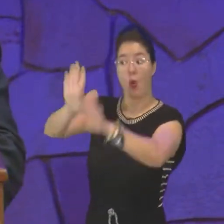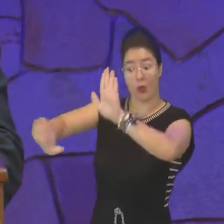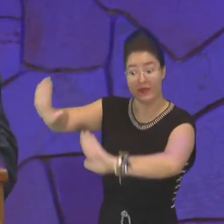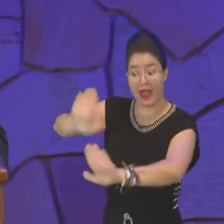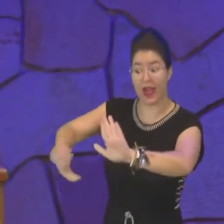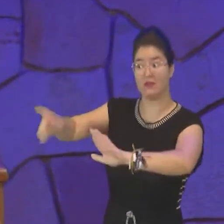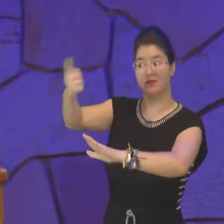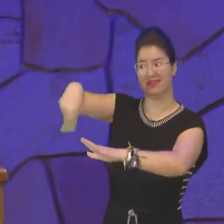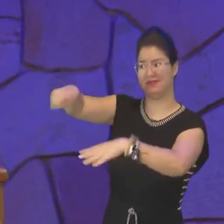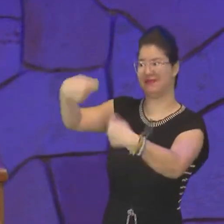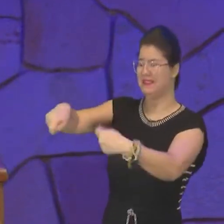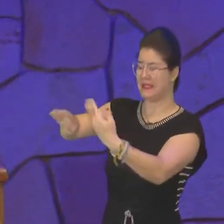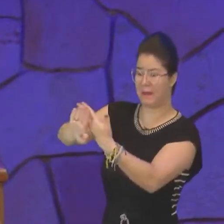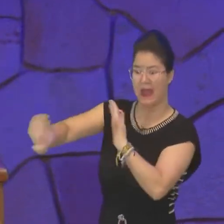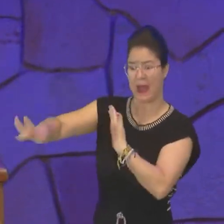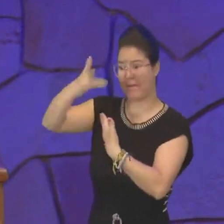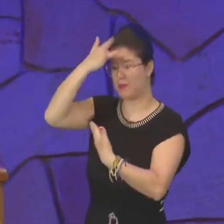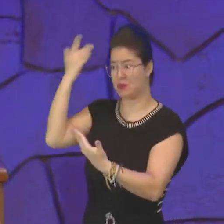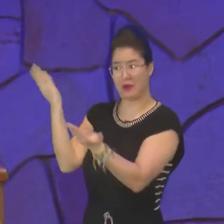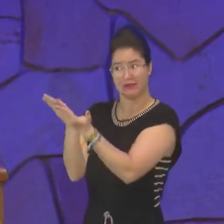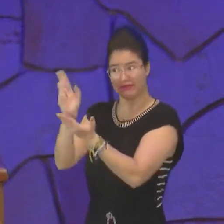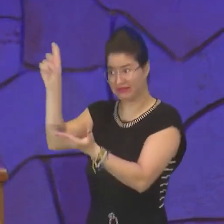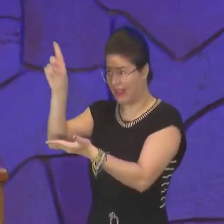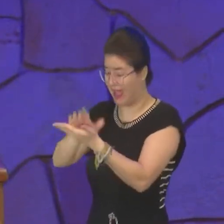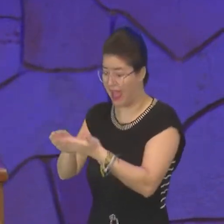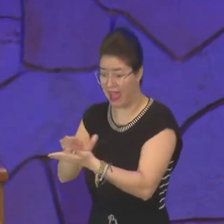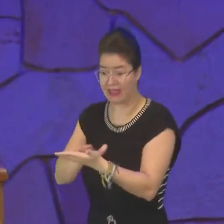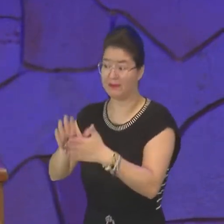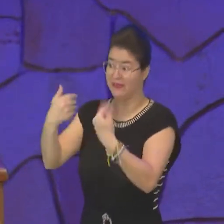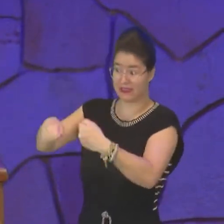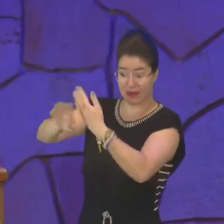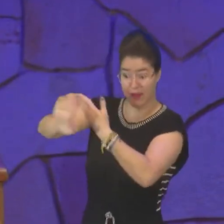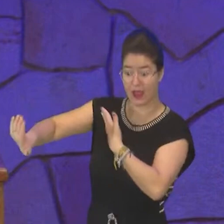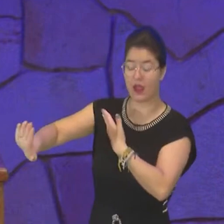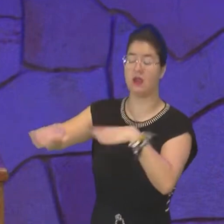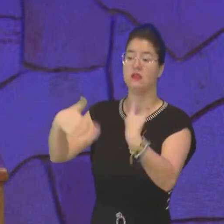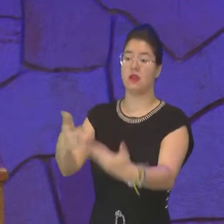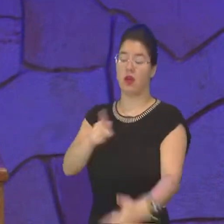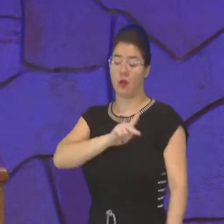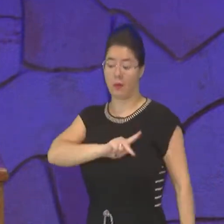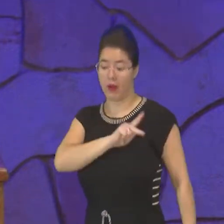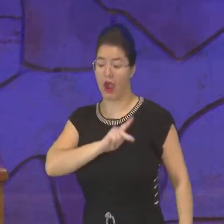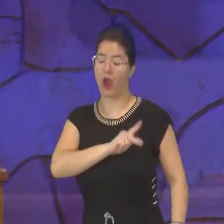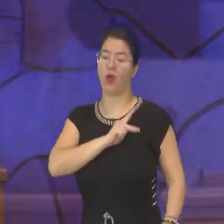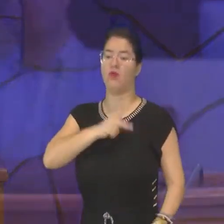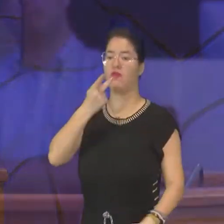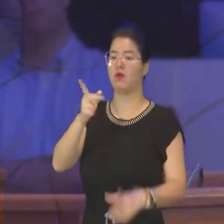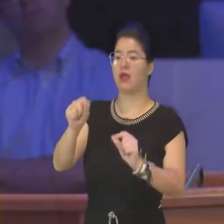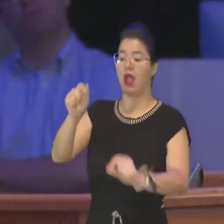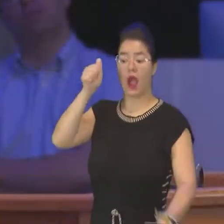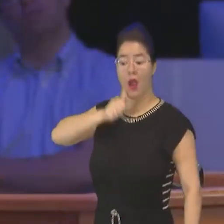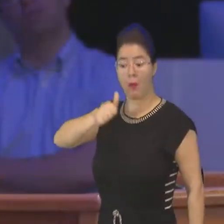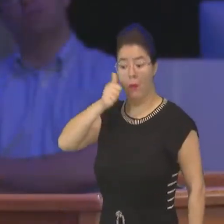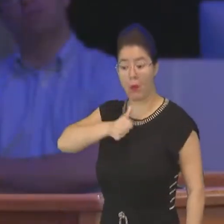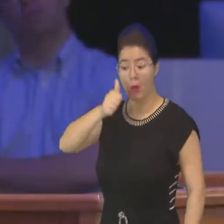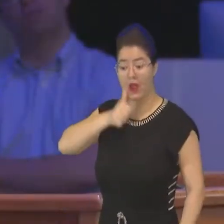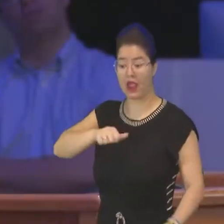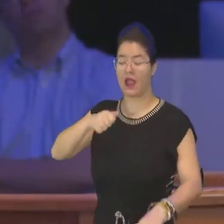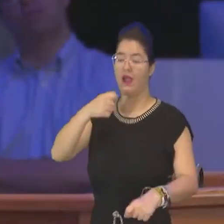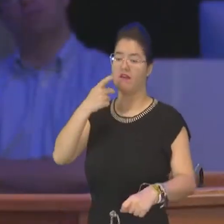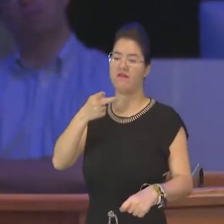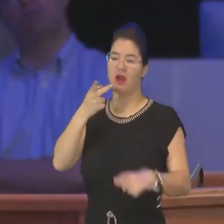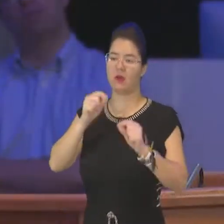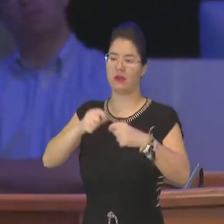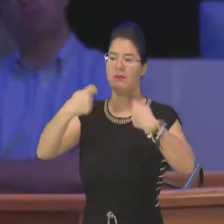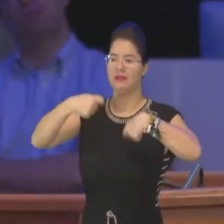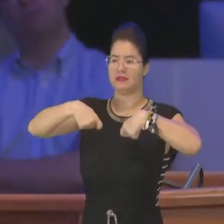ele inclusive vai dizer que naquela cidade as pessoas, as mulheres, deveriam usar um véu. O irmão